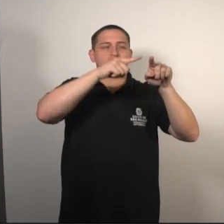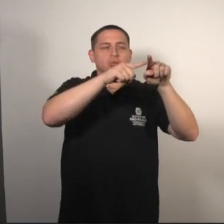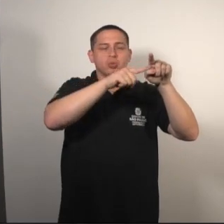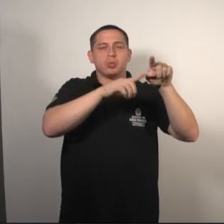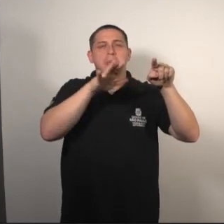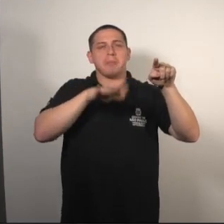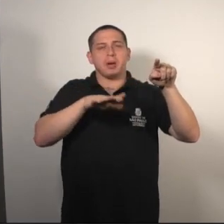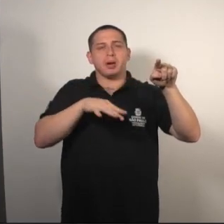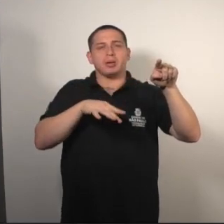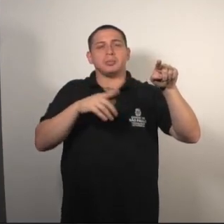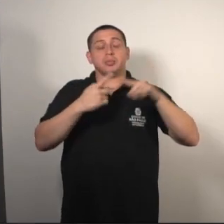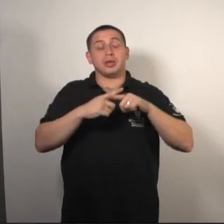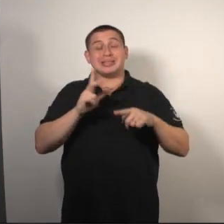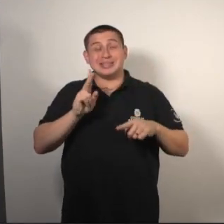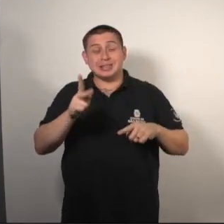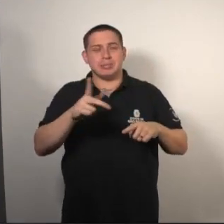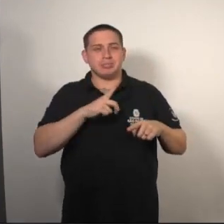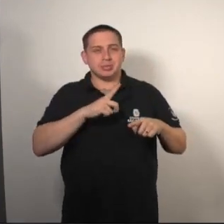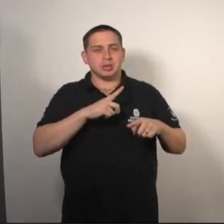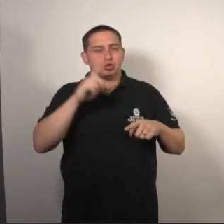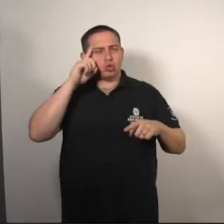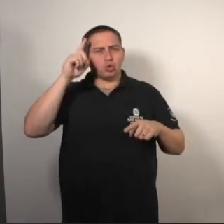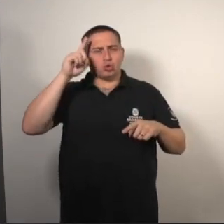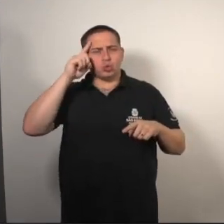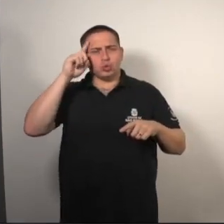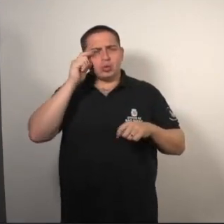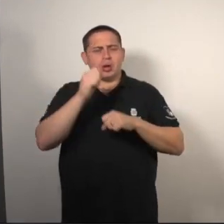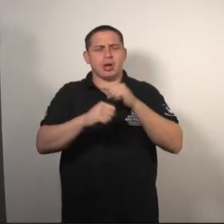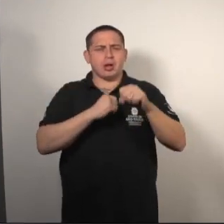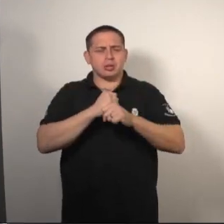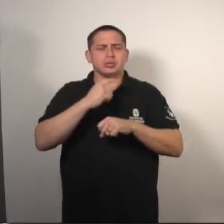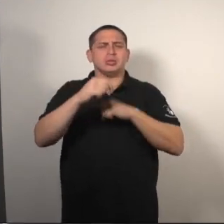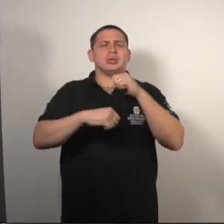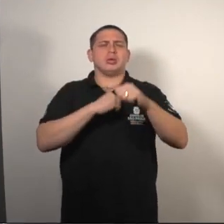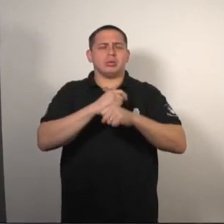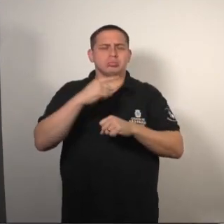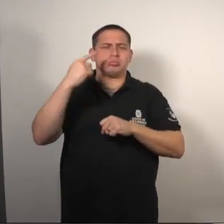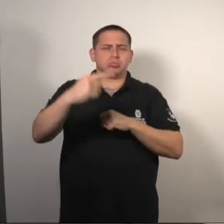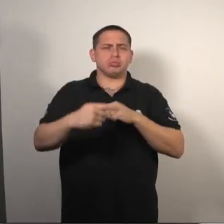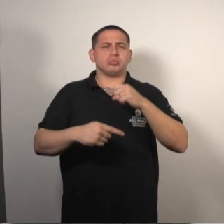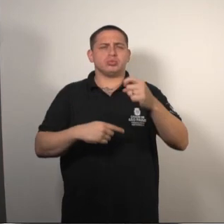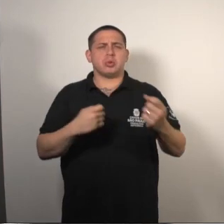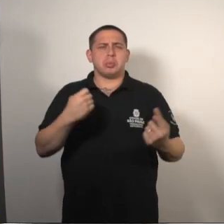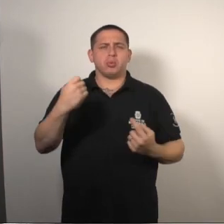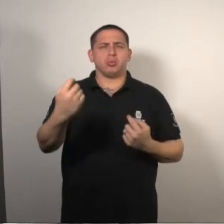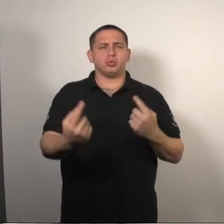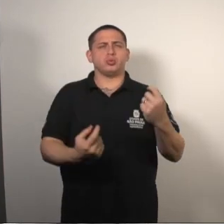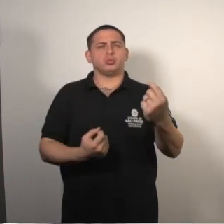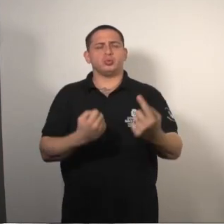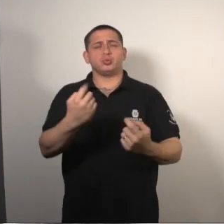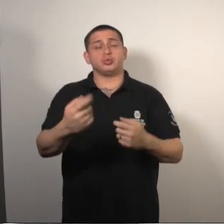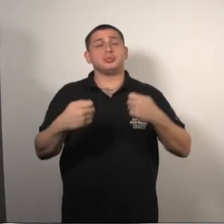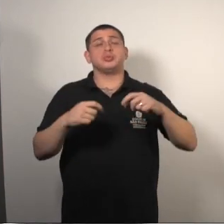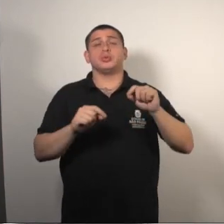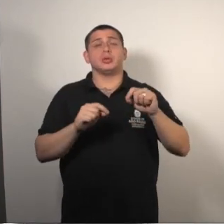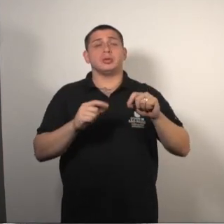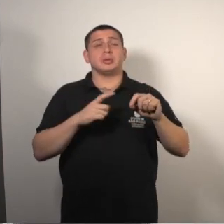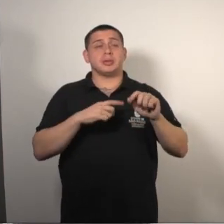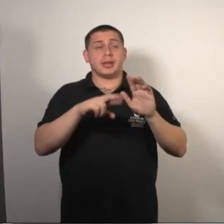as inspeções rotineiras, em que anualmente existe uma norma que diz como a gente tem que fazer esse trabalho, uma norma